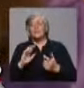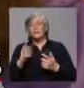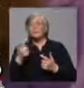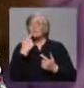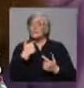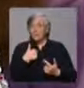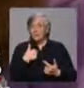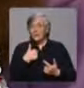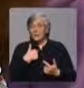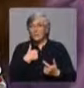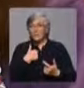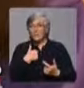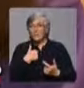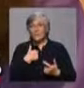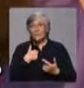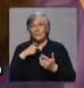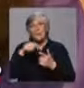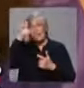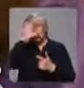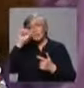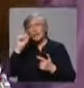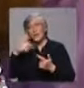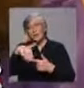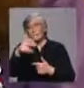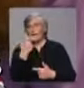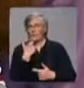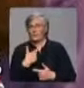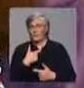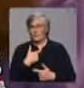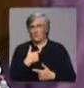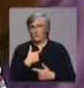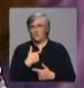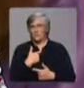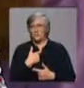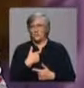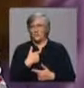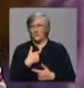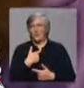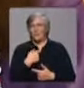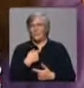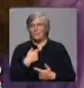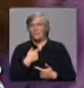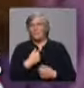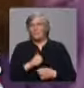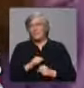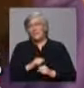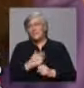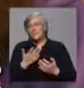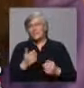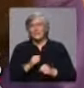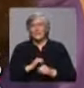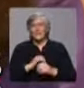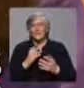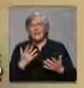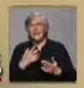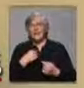disseram que este tal Ministério ia nos dar uma resposta. Claro que sempre há sempre fica assim